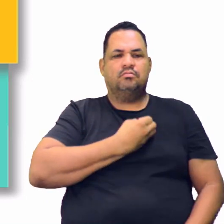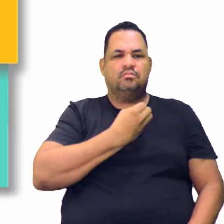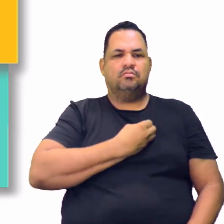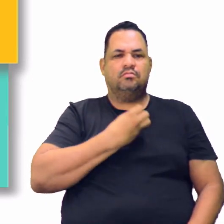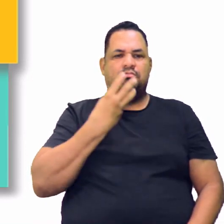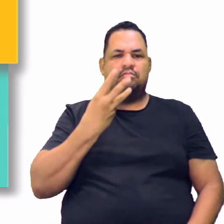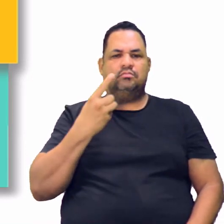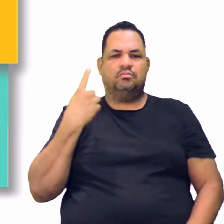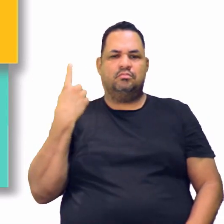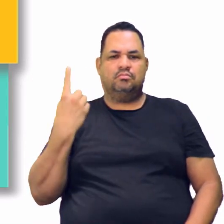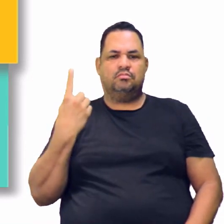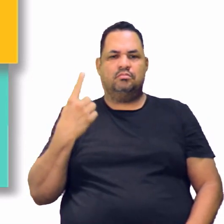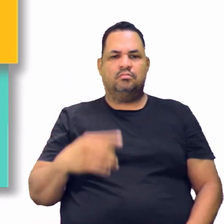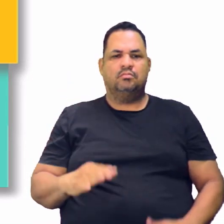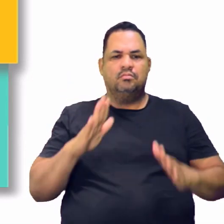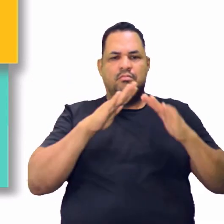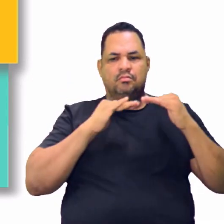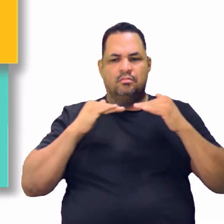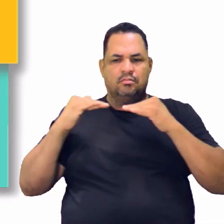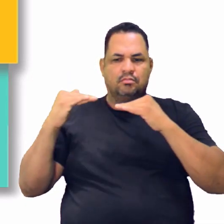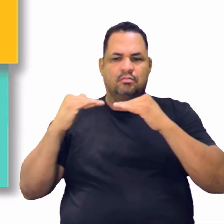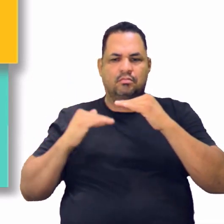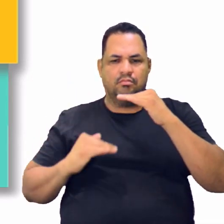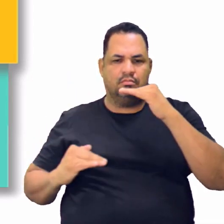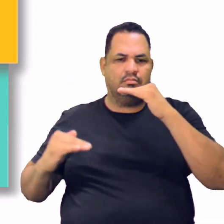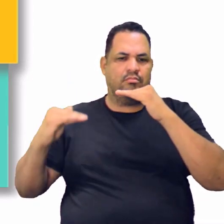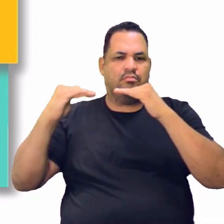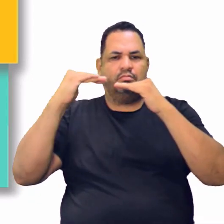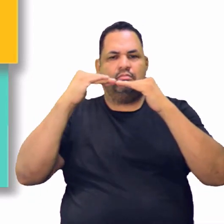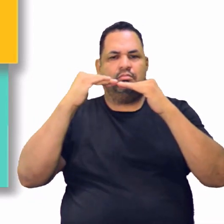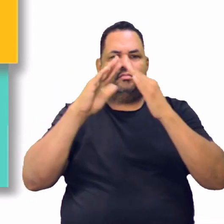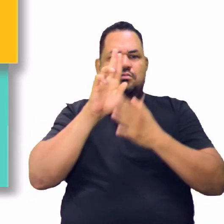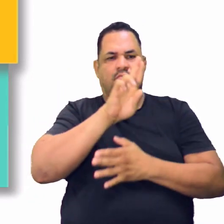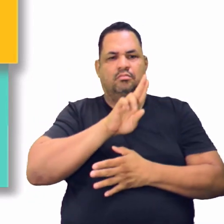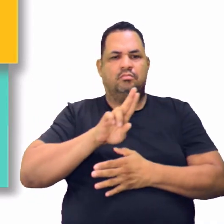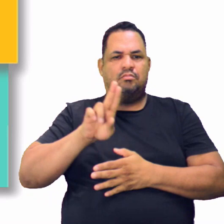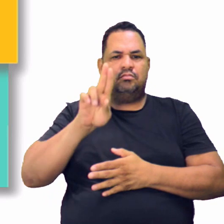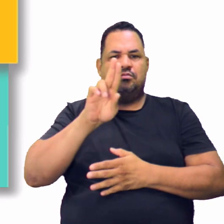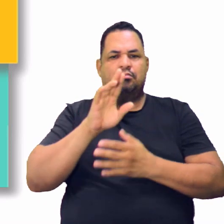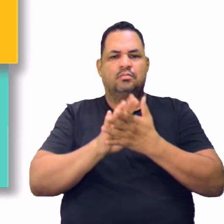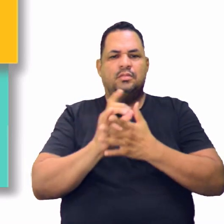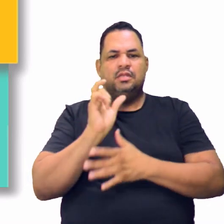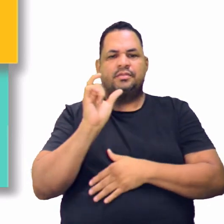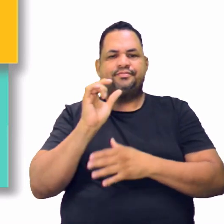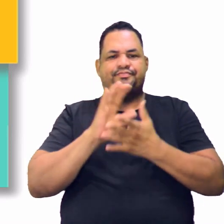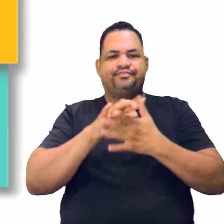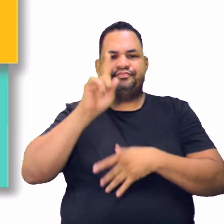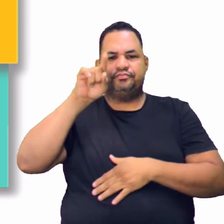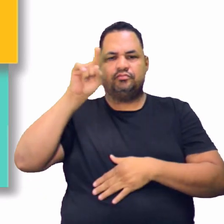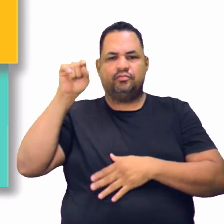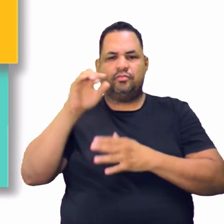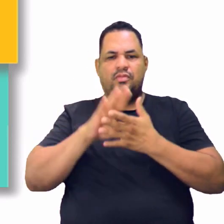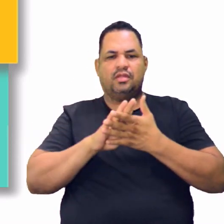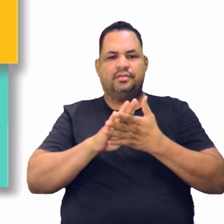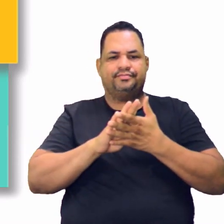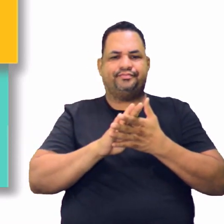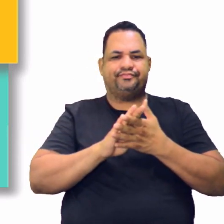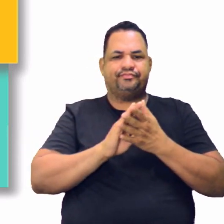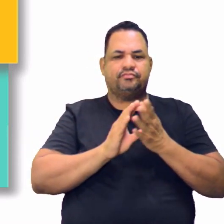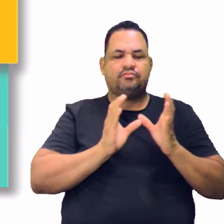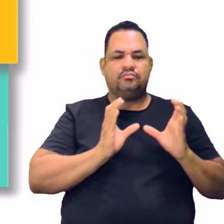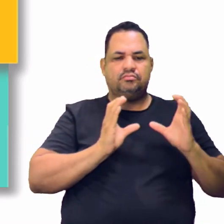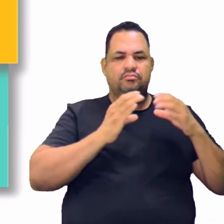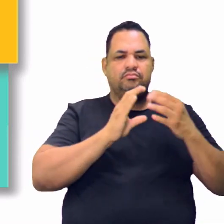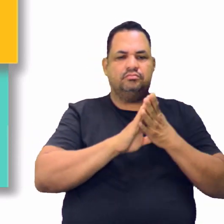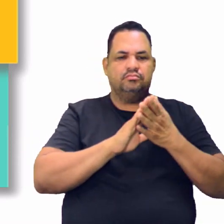vamos aula de nivelamento. Nós temos ortografia, emprego de certas palavras, acentuação gráfica, algumas classes